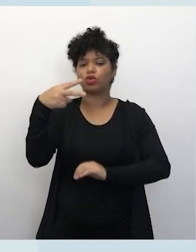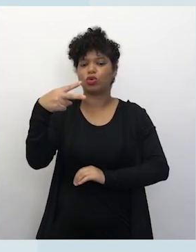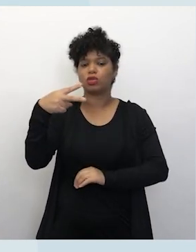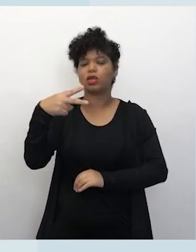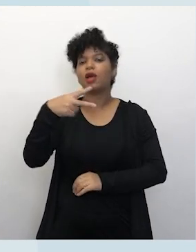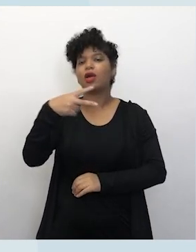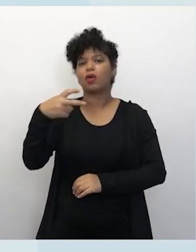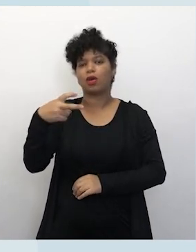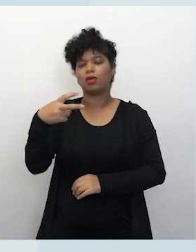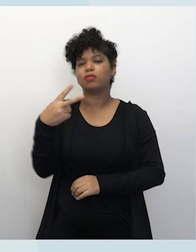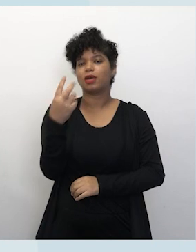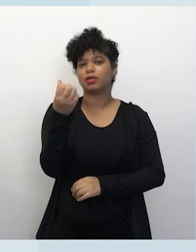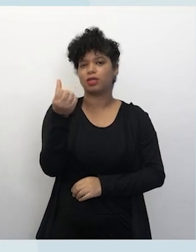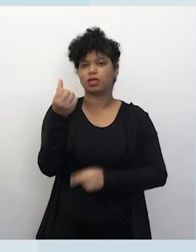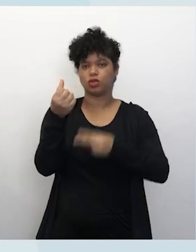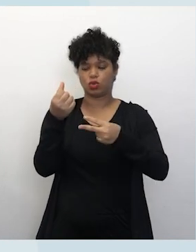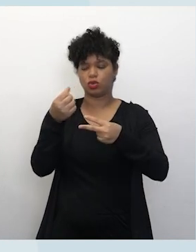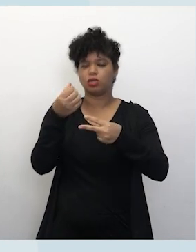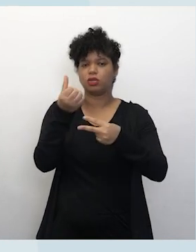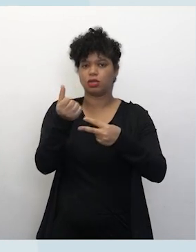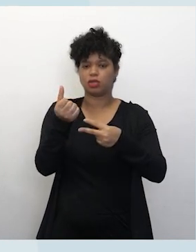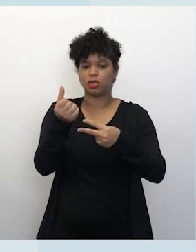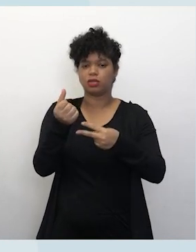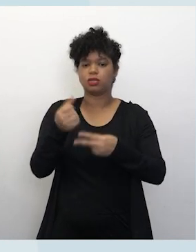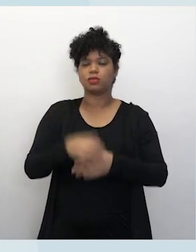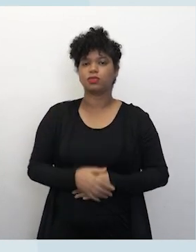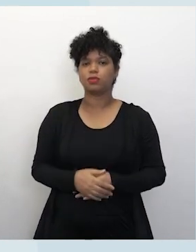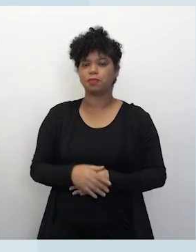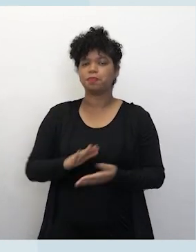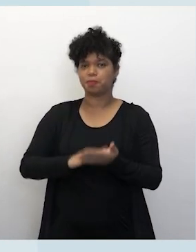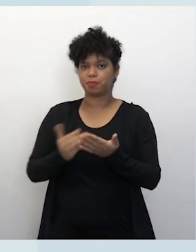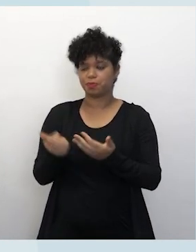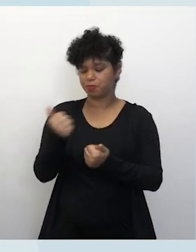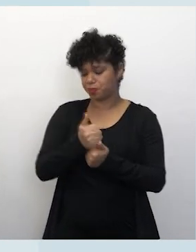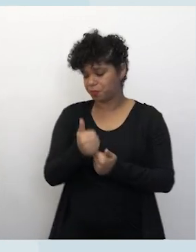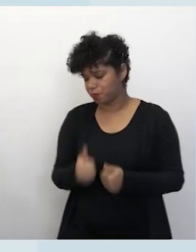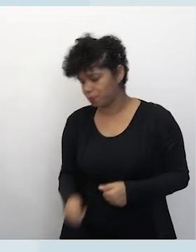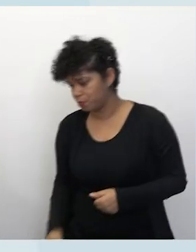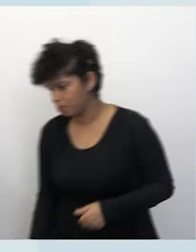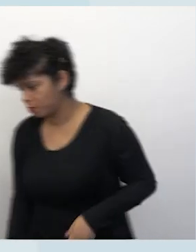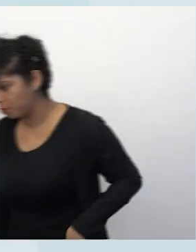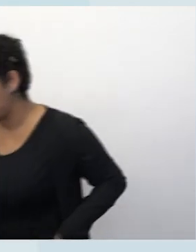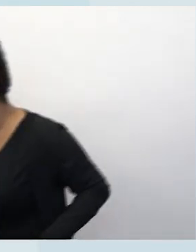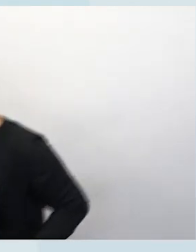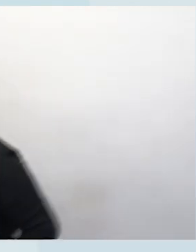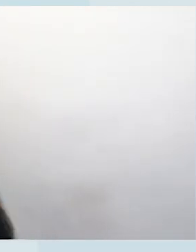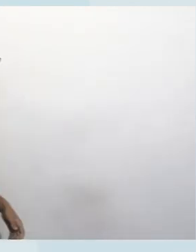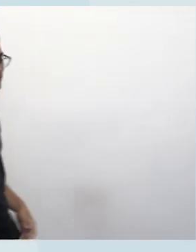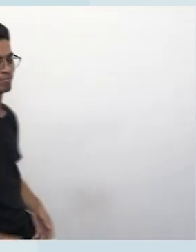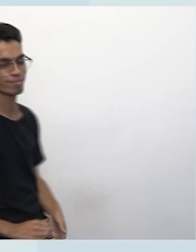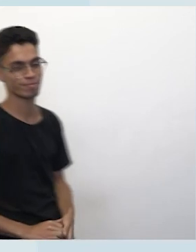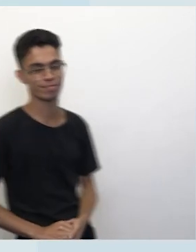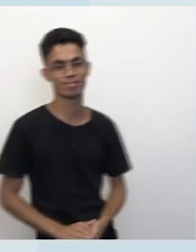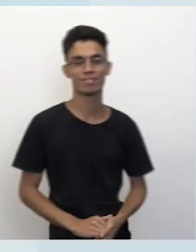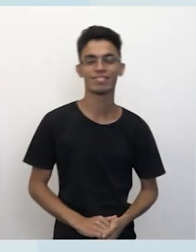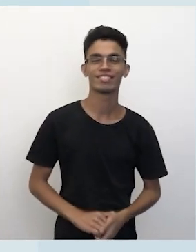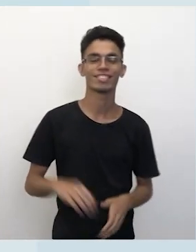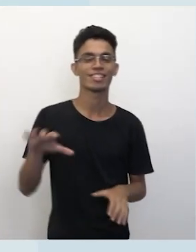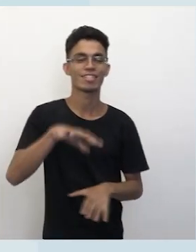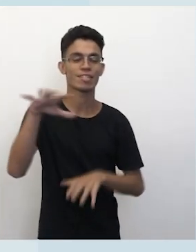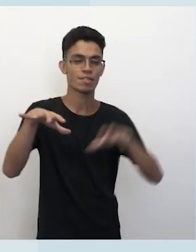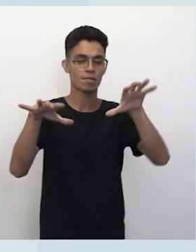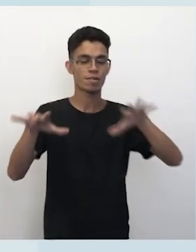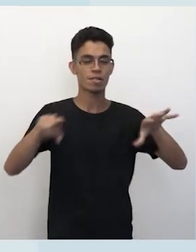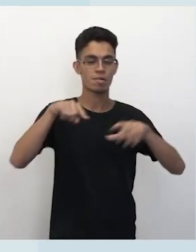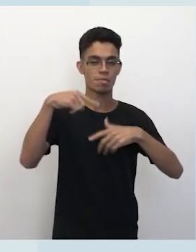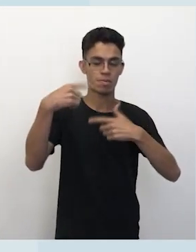2 elevado à sexta potência, né? Então, repito, ao invés de calcular separadamente isso aqui e depois fazer a